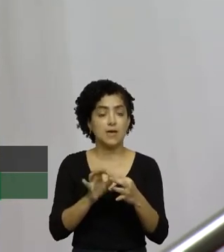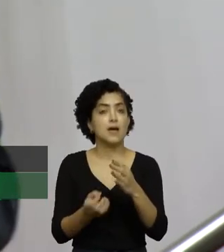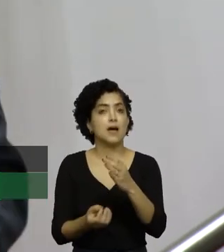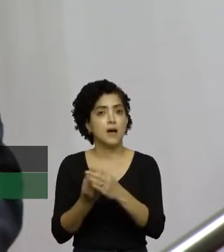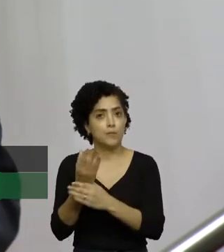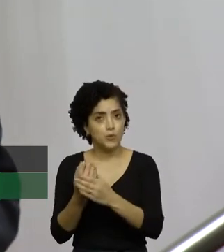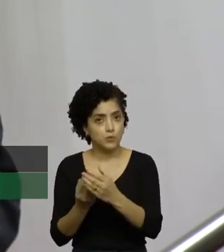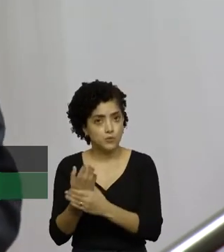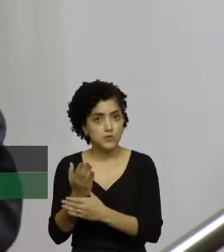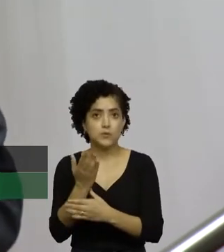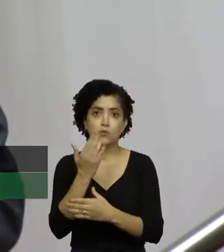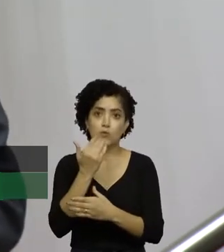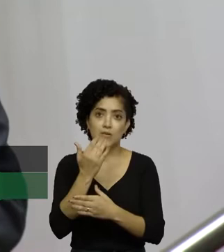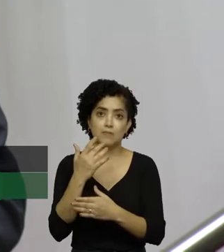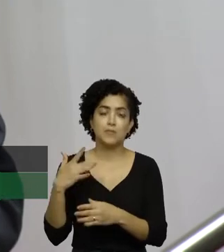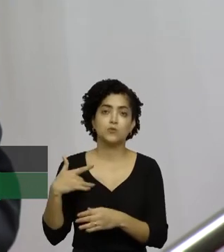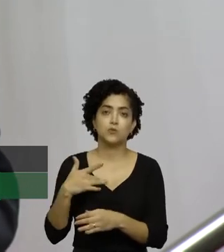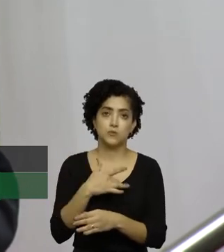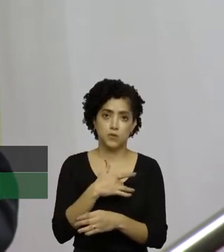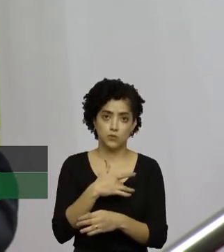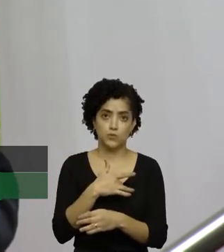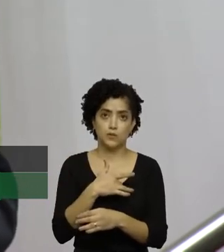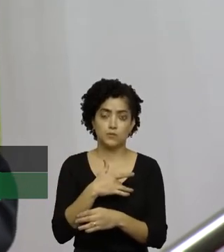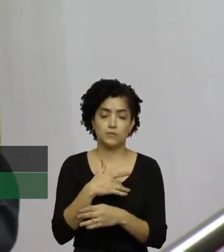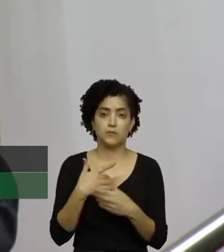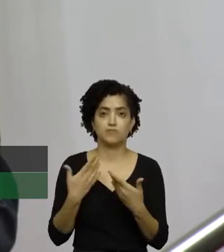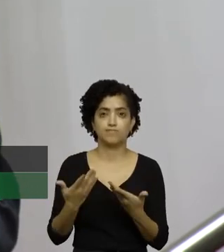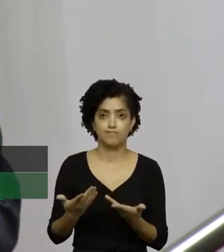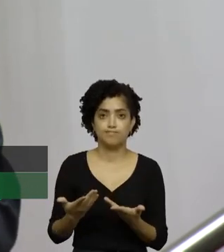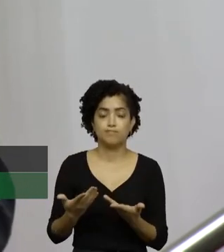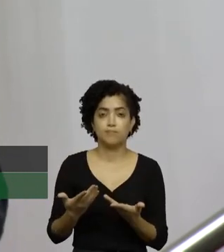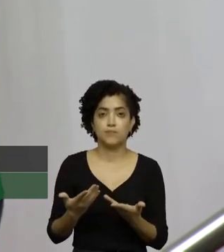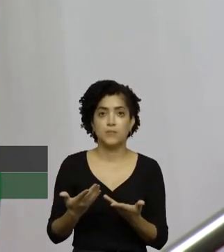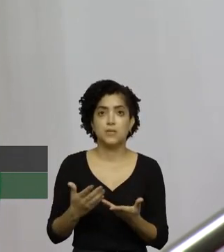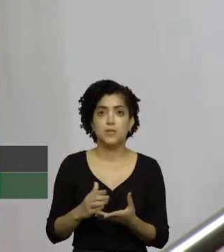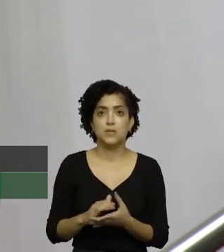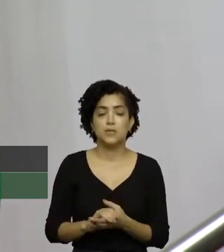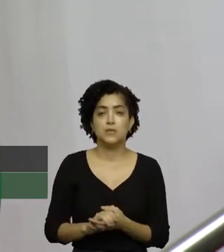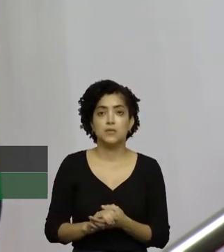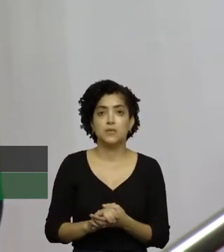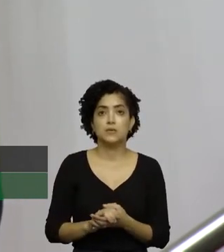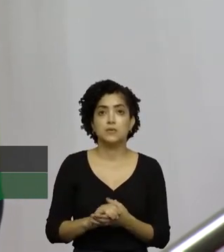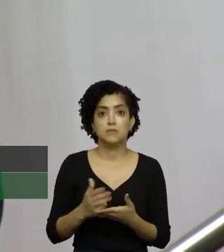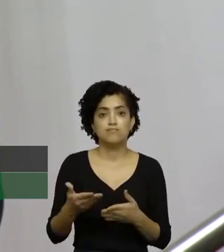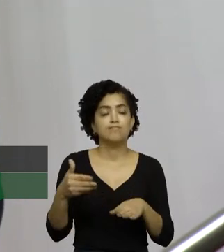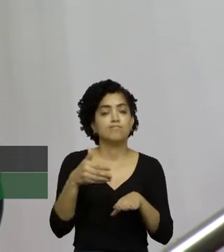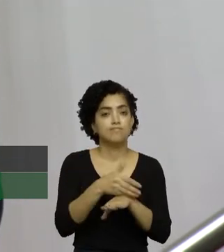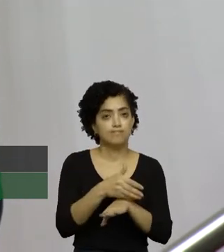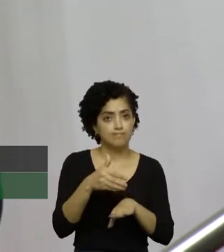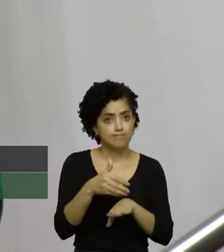do alimento saudável, que tem feito a participação